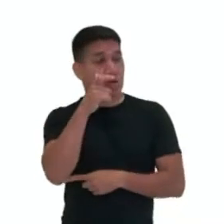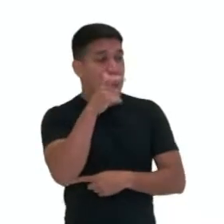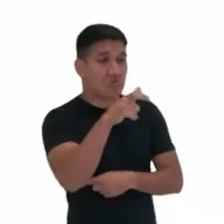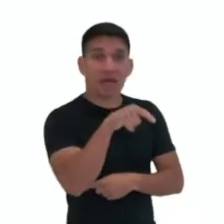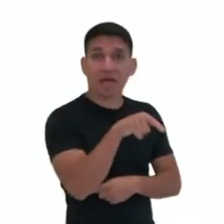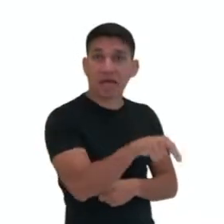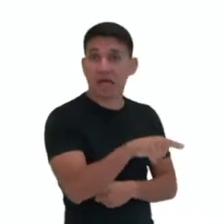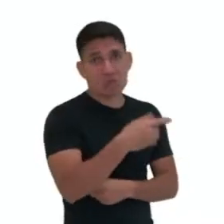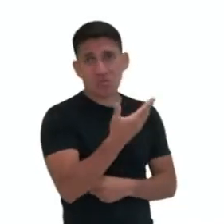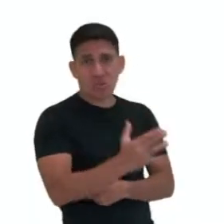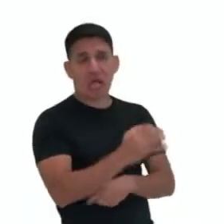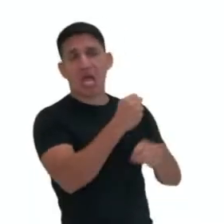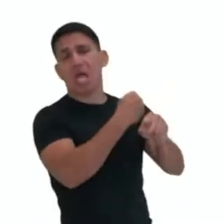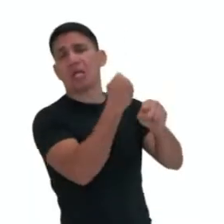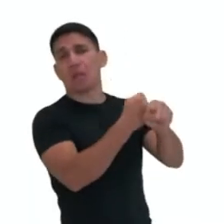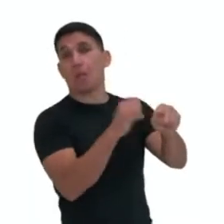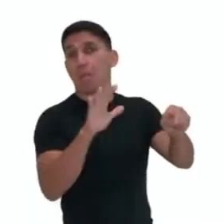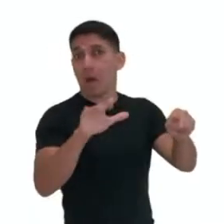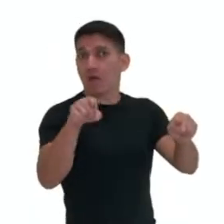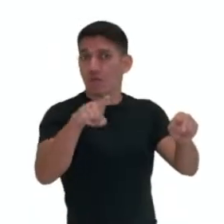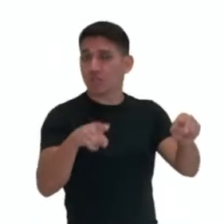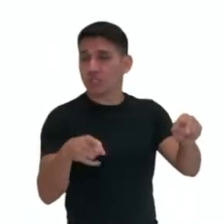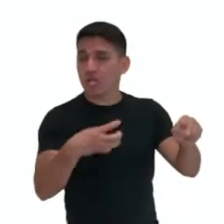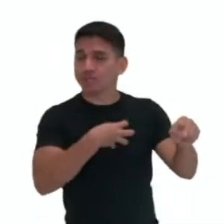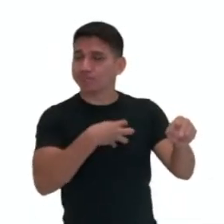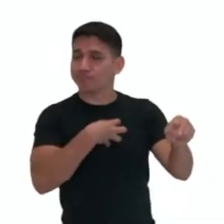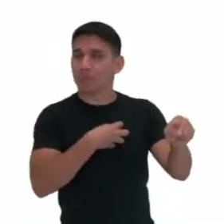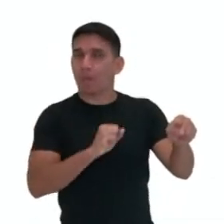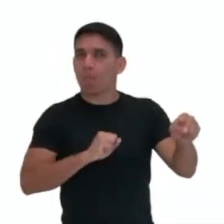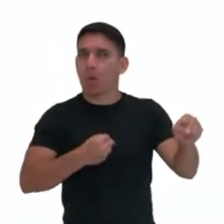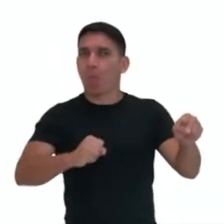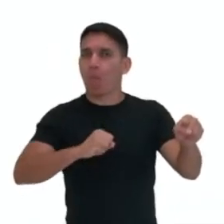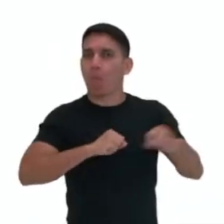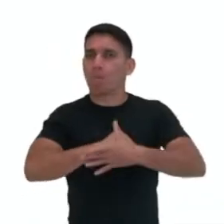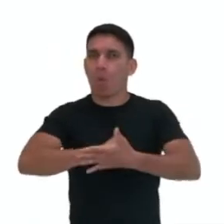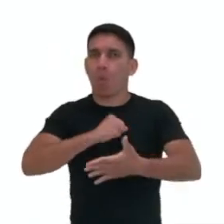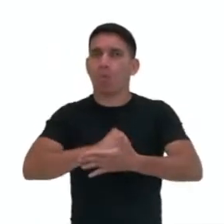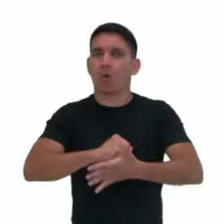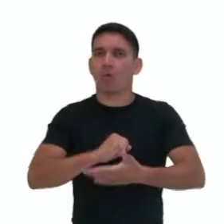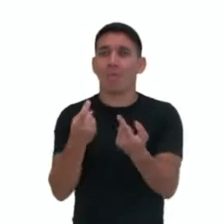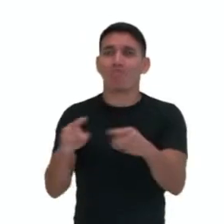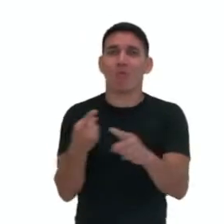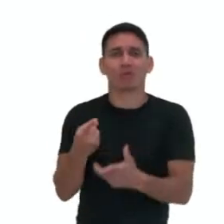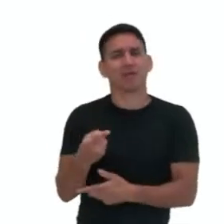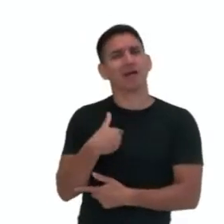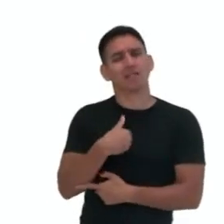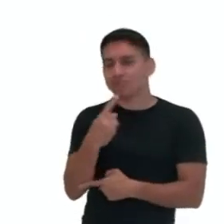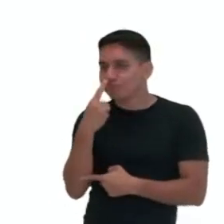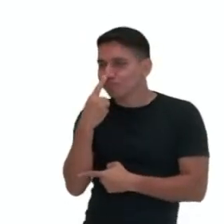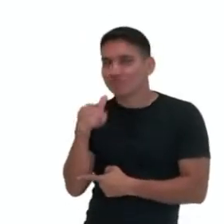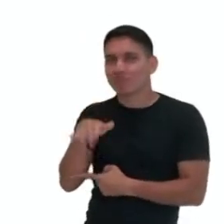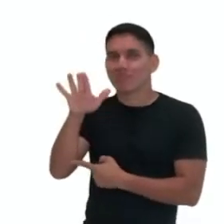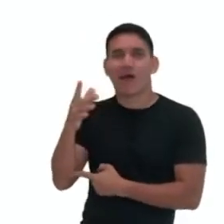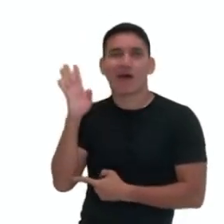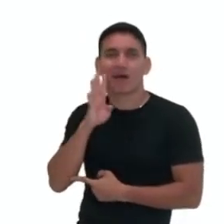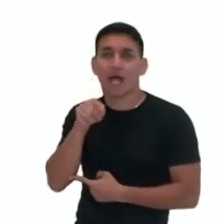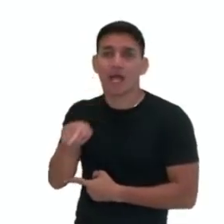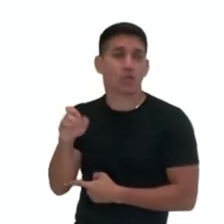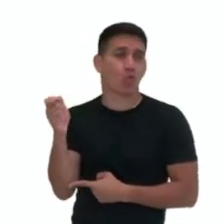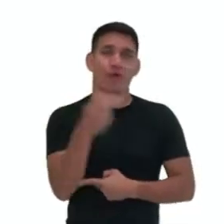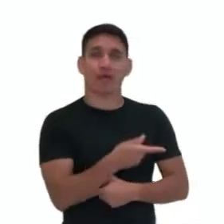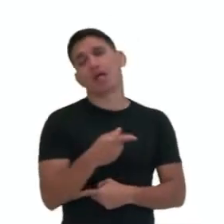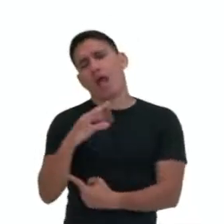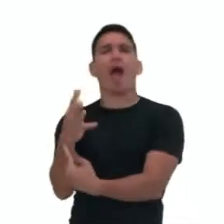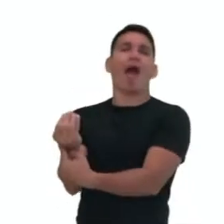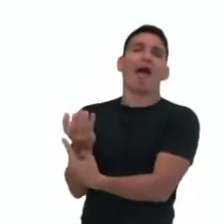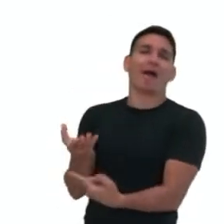por escultura, mas você ouve música todo dia, ou seja, você já tem uma relação muito próxima com a arte.